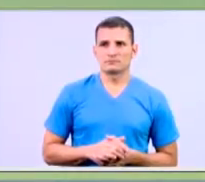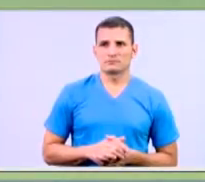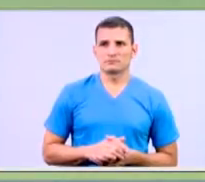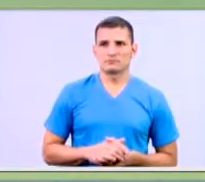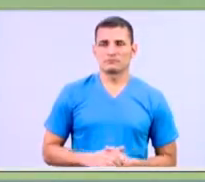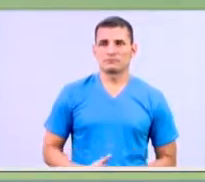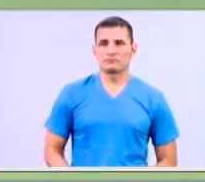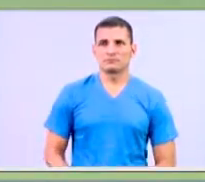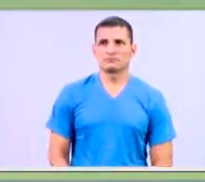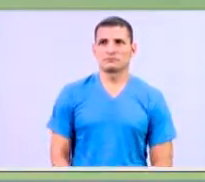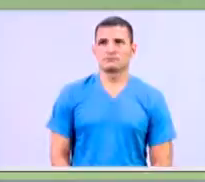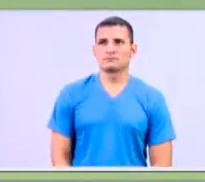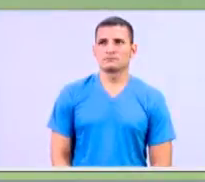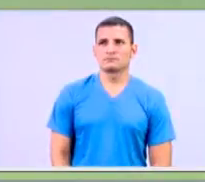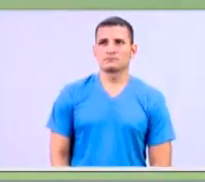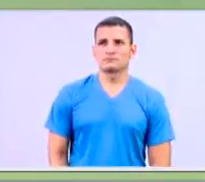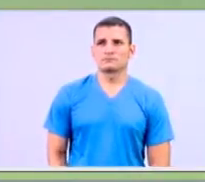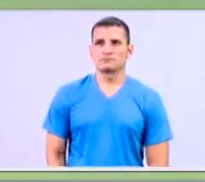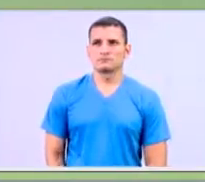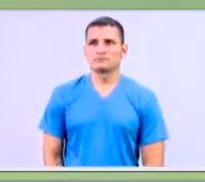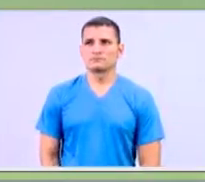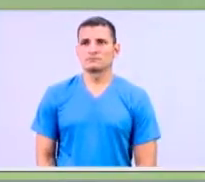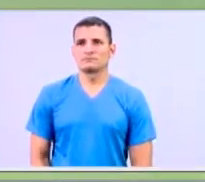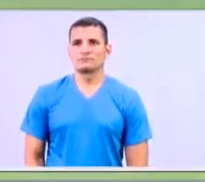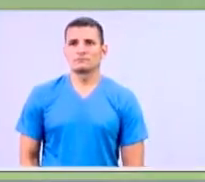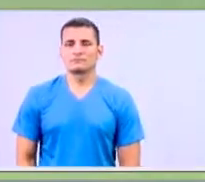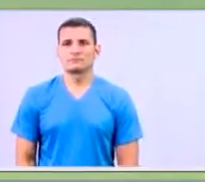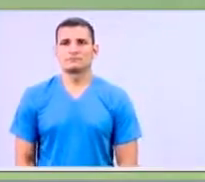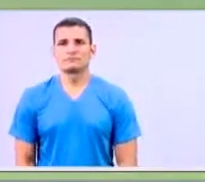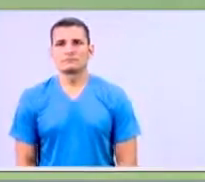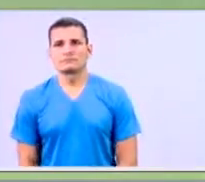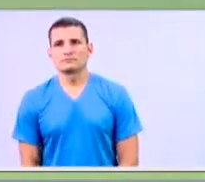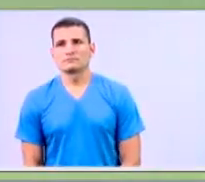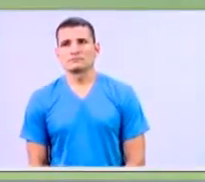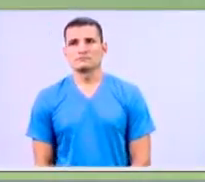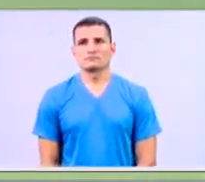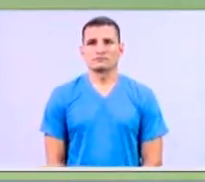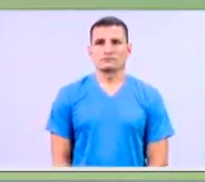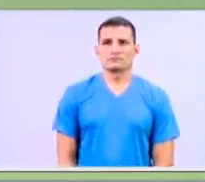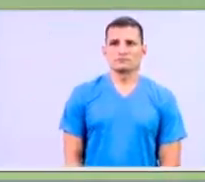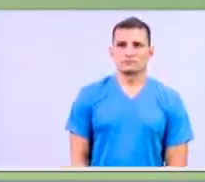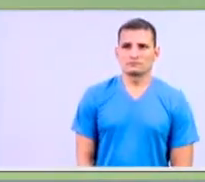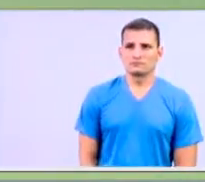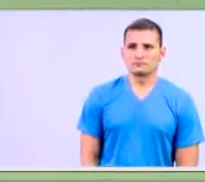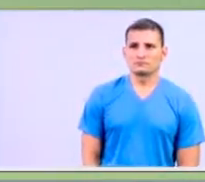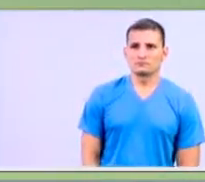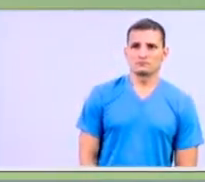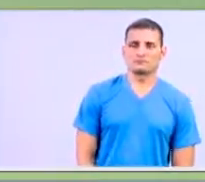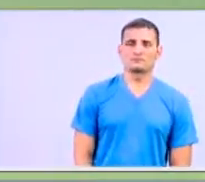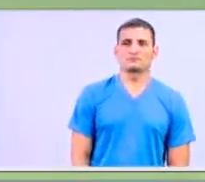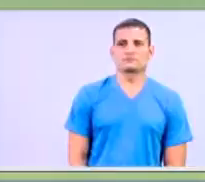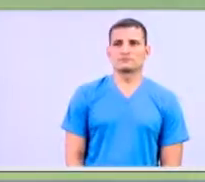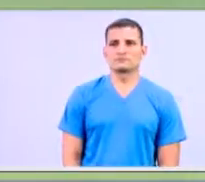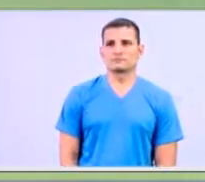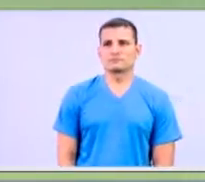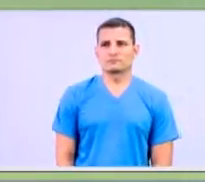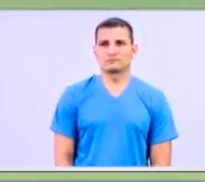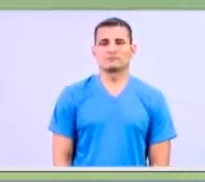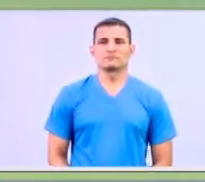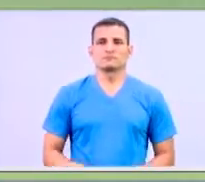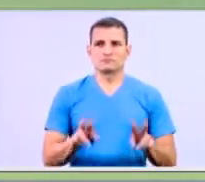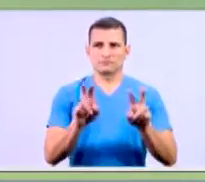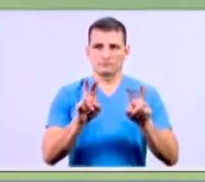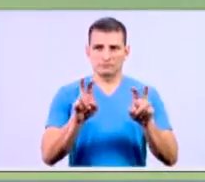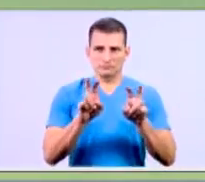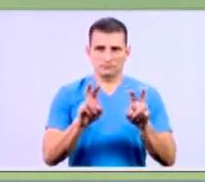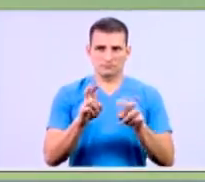padrão. Então, ele trabalha em banda base e utiliza par trançado. E já no computador do seu colega, lá